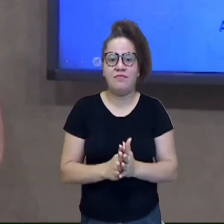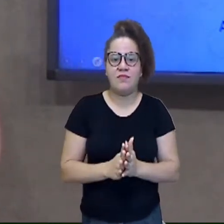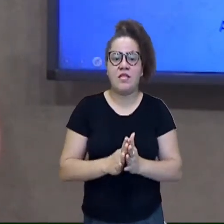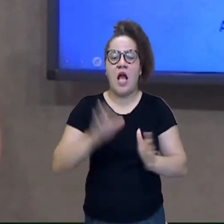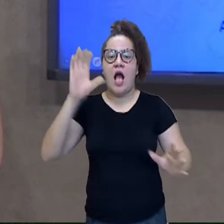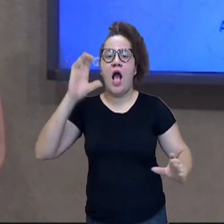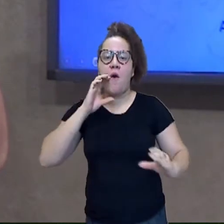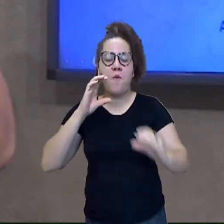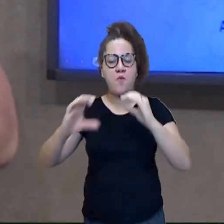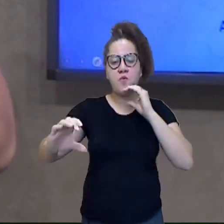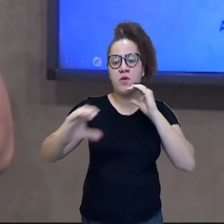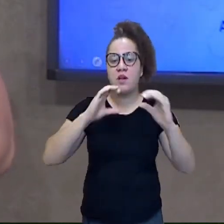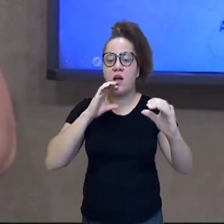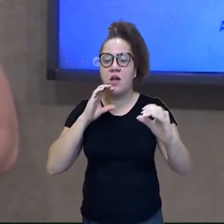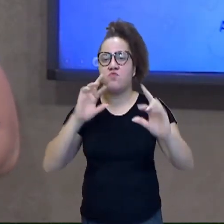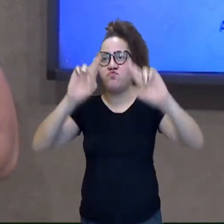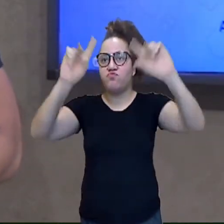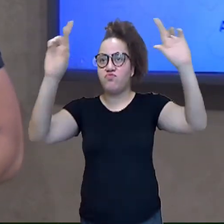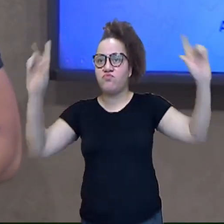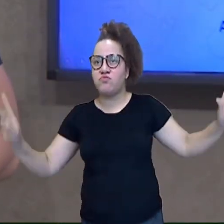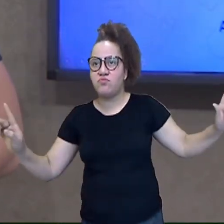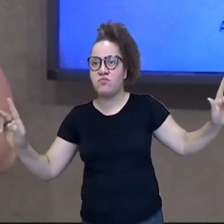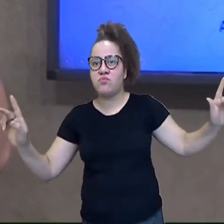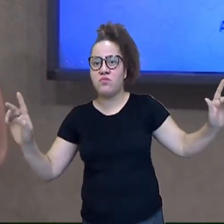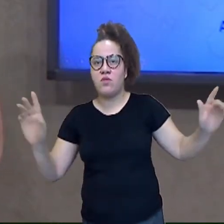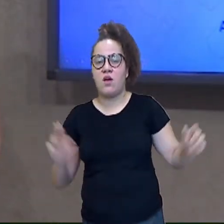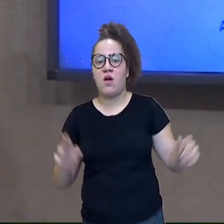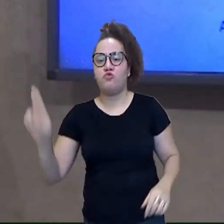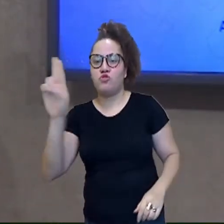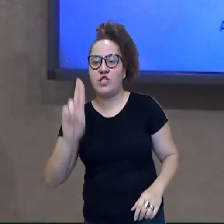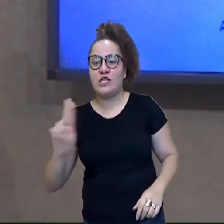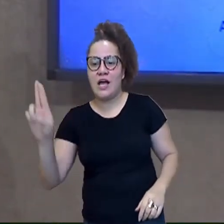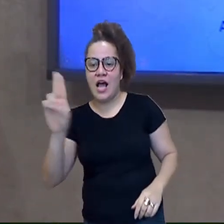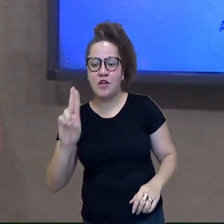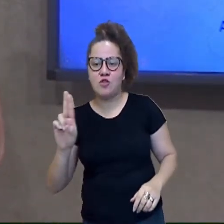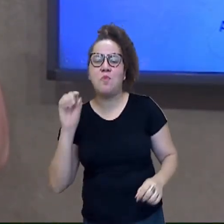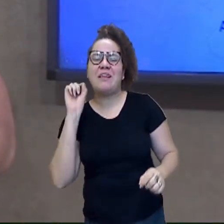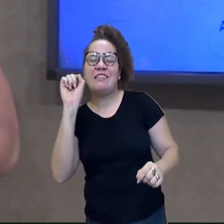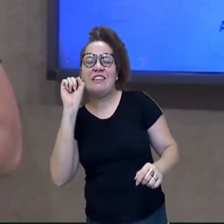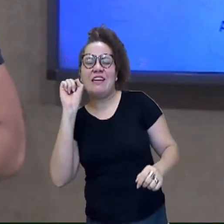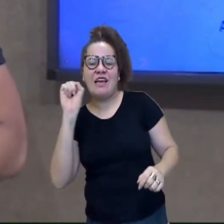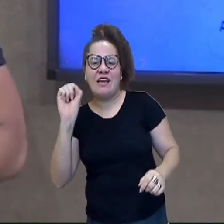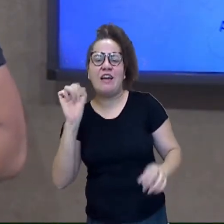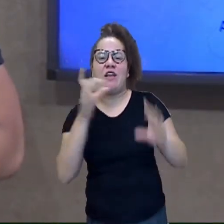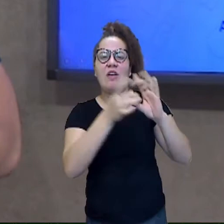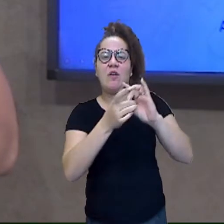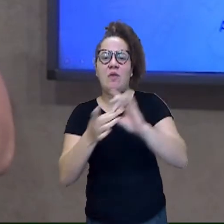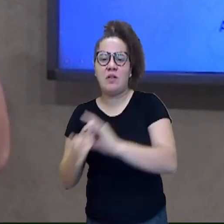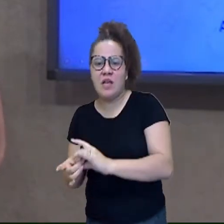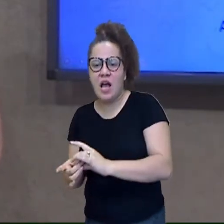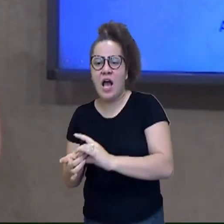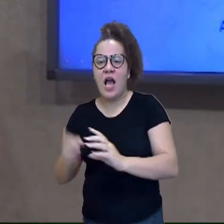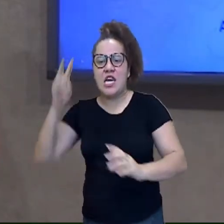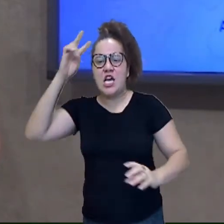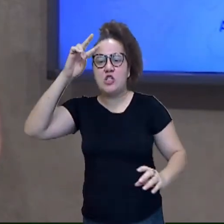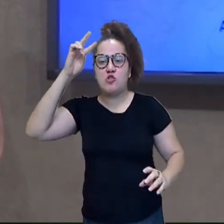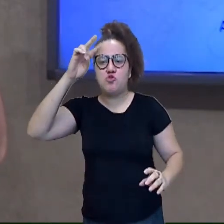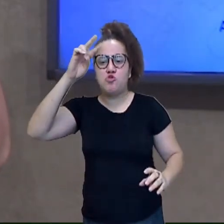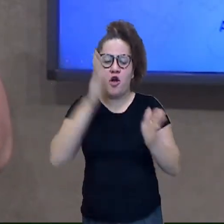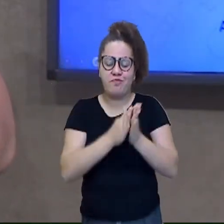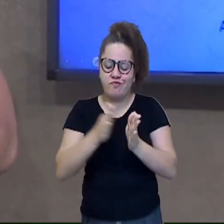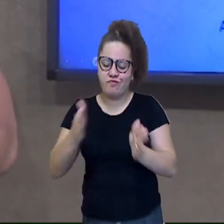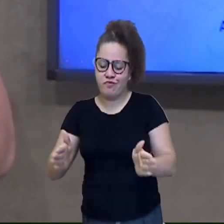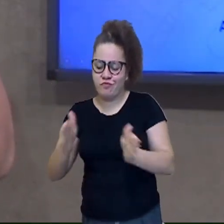meios de comunicações e para que eles servem, mas vamos contextualizar dentro dos períodos históricos e